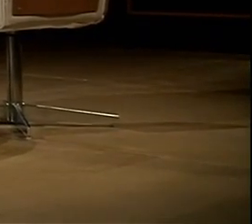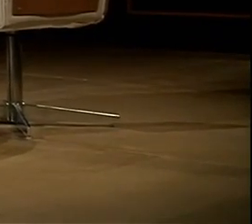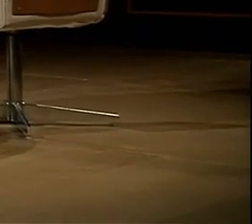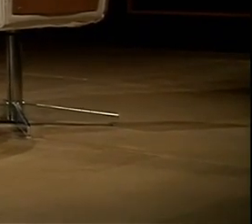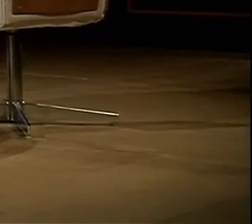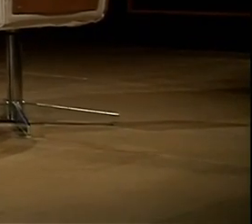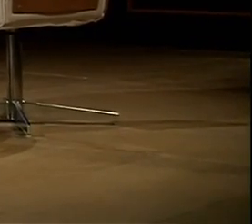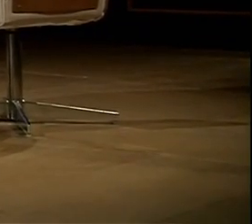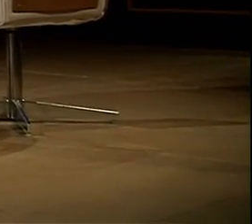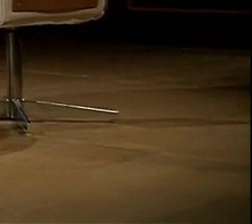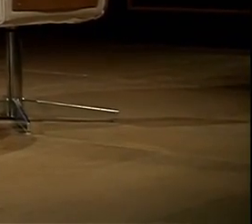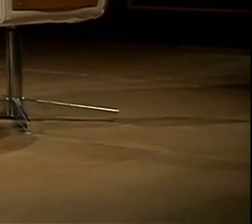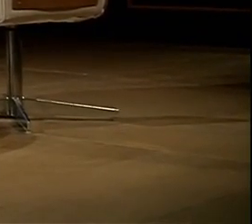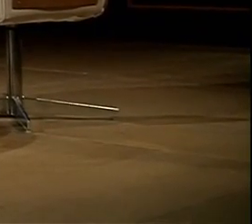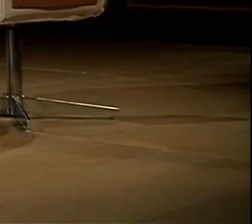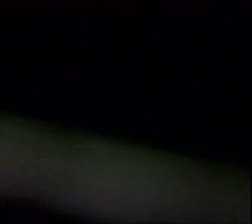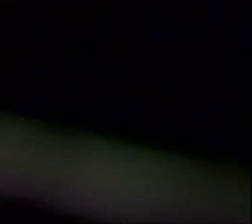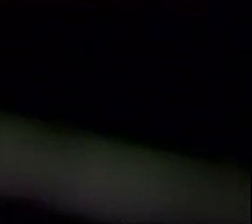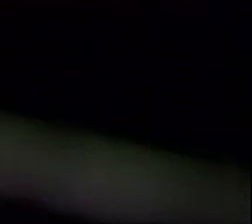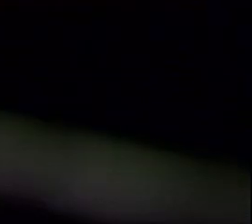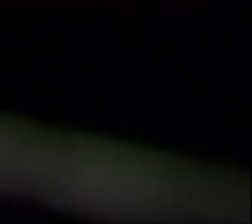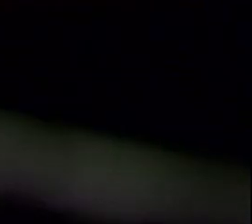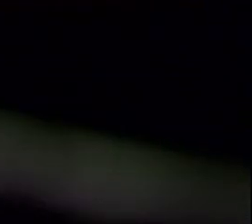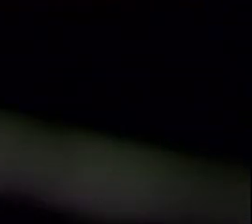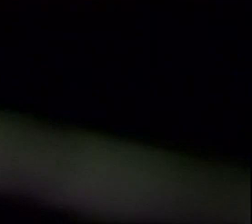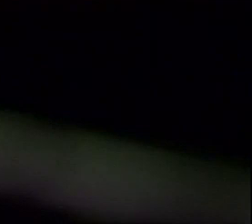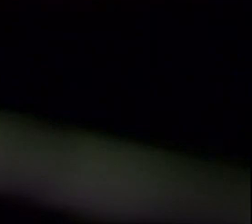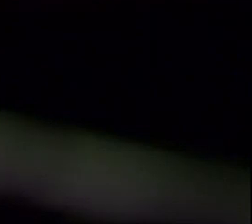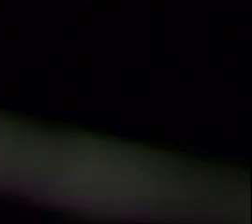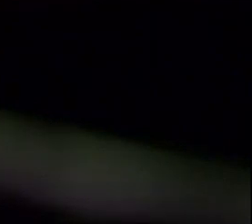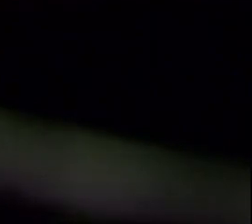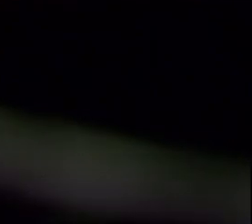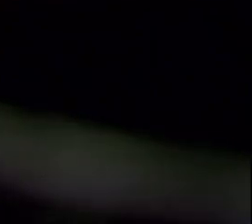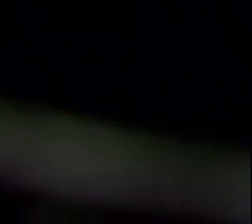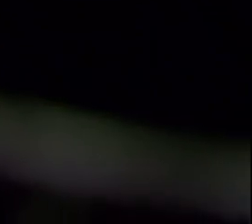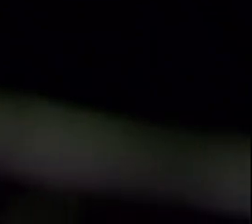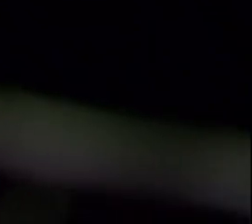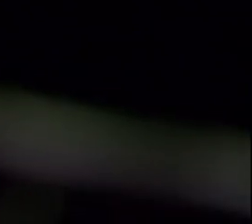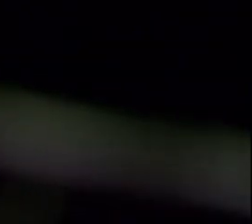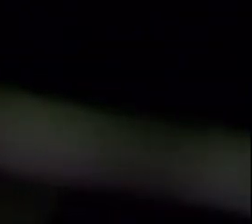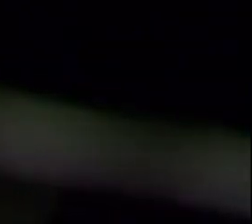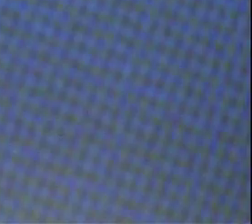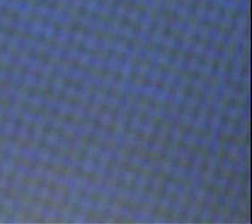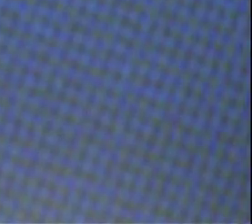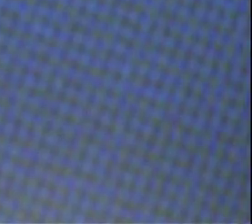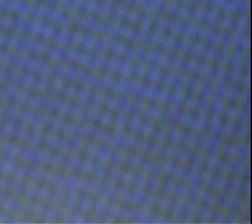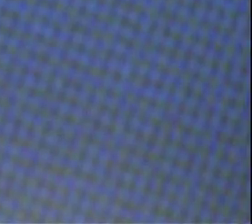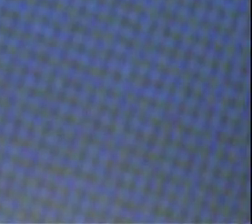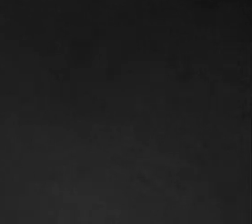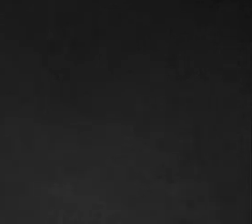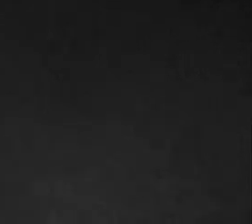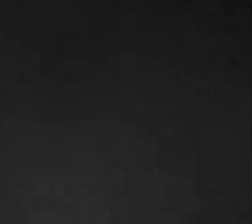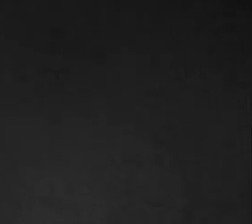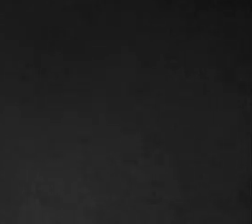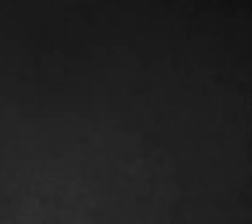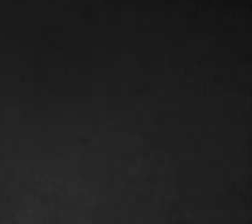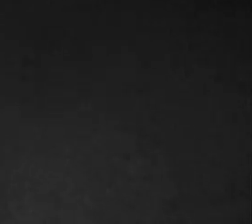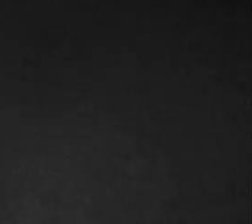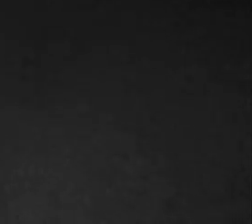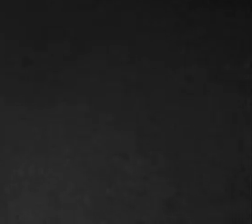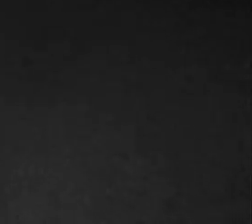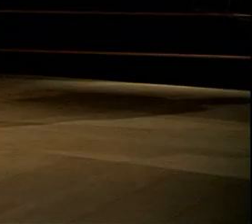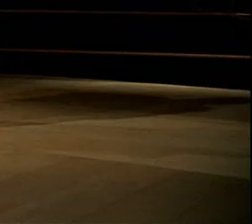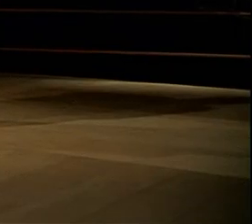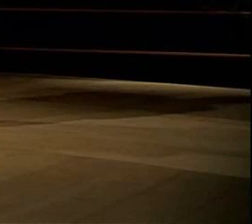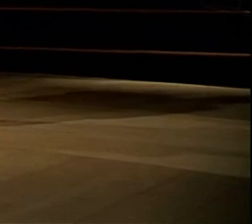mais bonito da minha vida agora. Aí eu fiz, nossa, Nossa, o teatro tem esse poder. Ninguém se